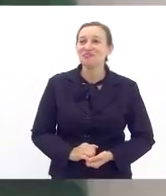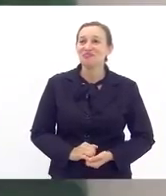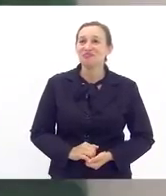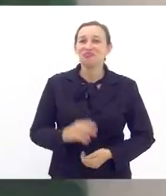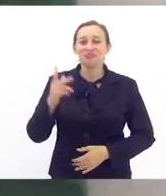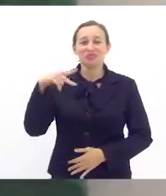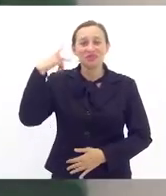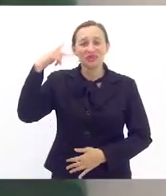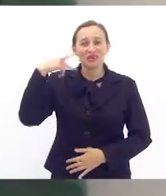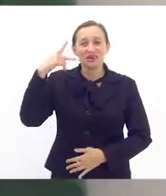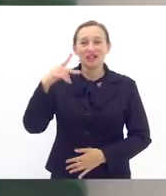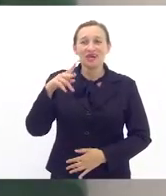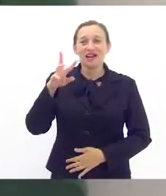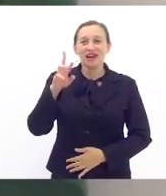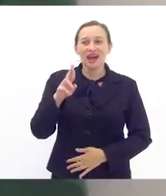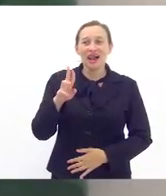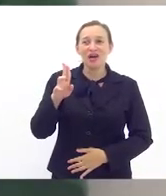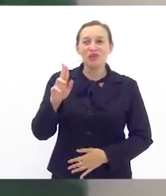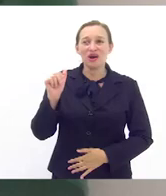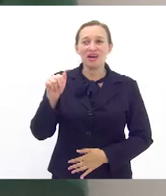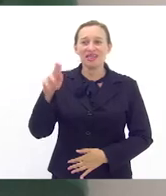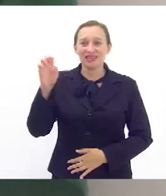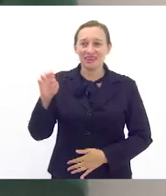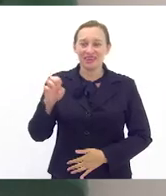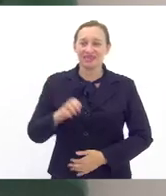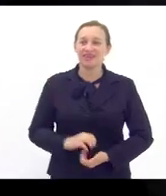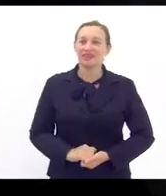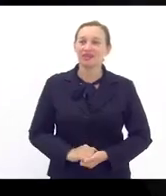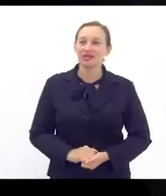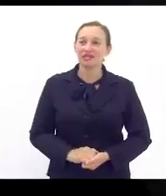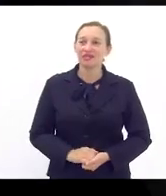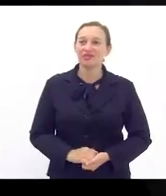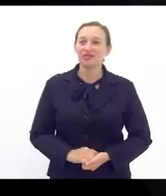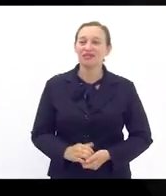Rauane Ferreira Volta Redonda